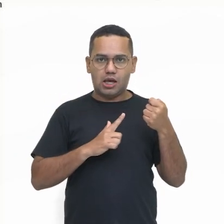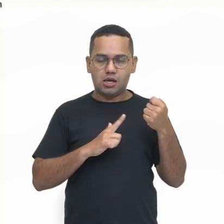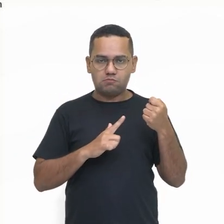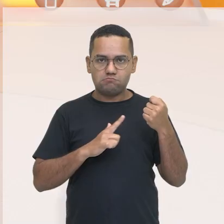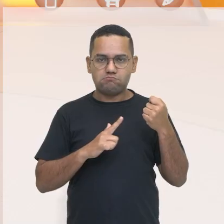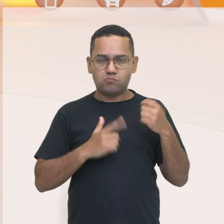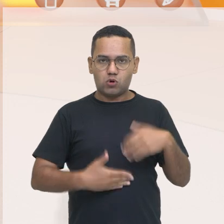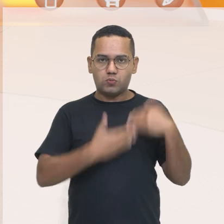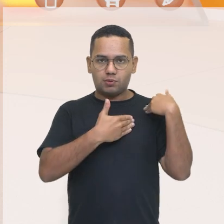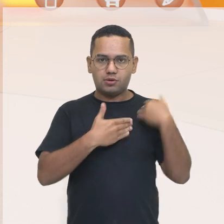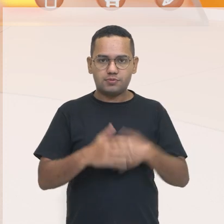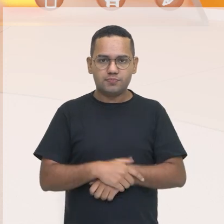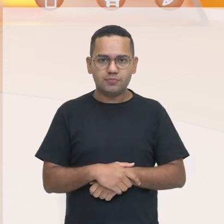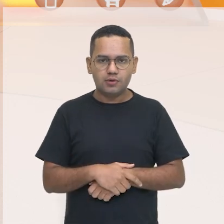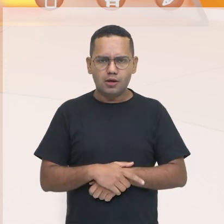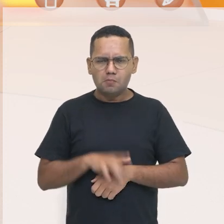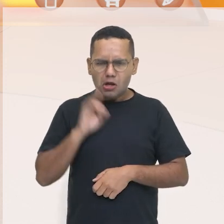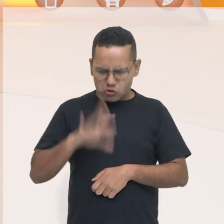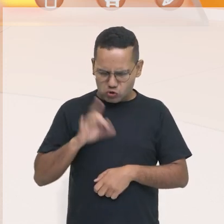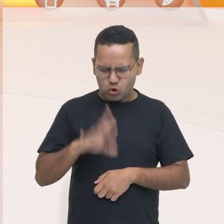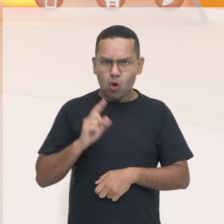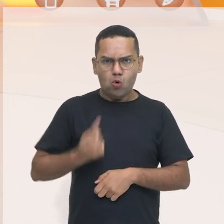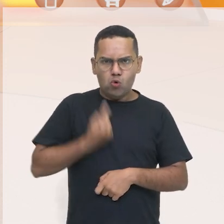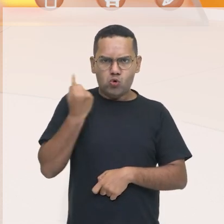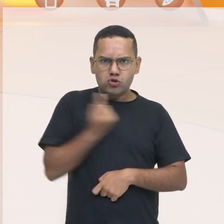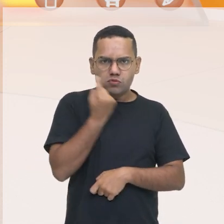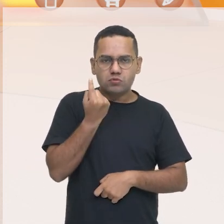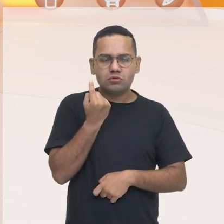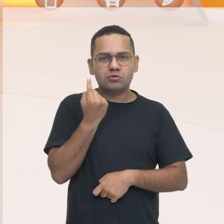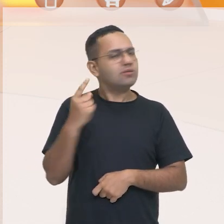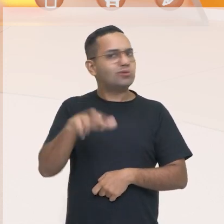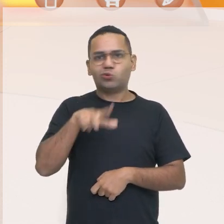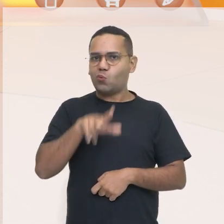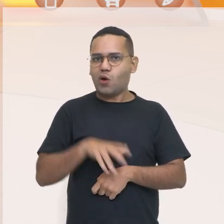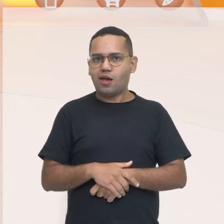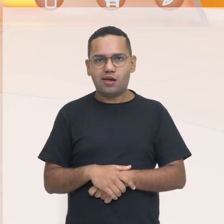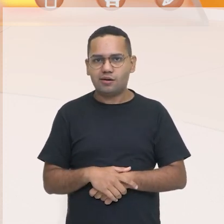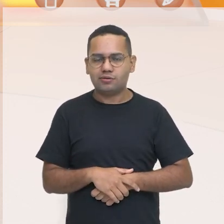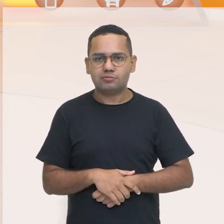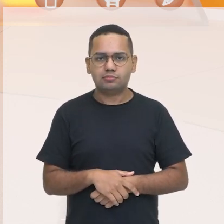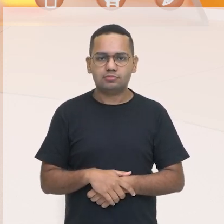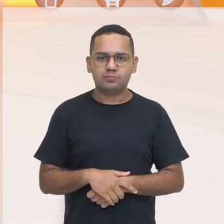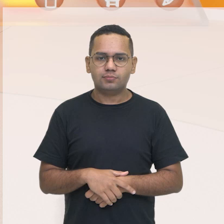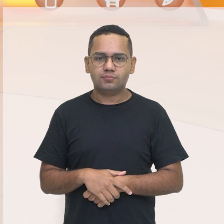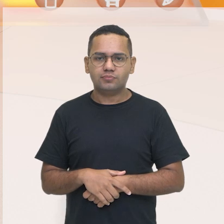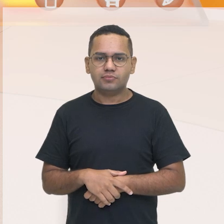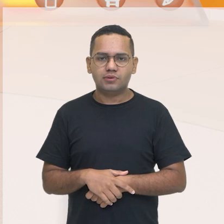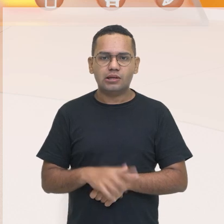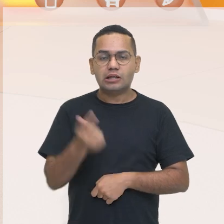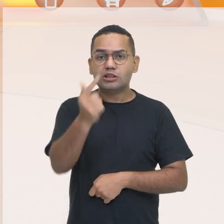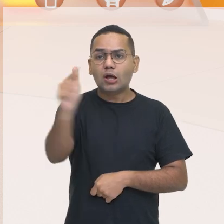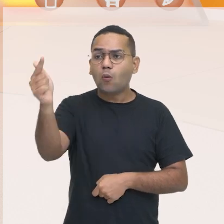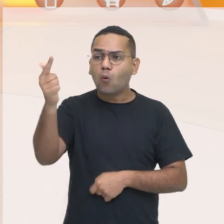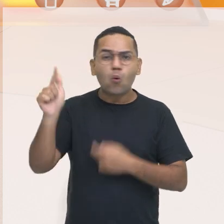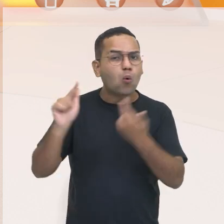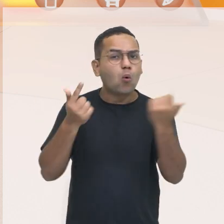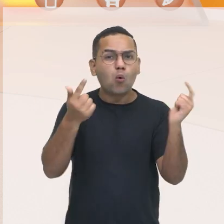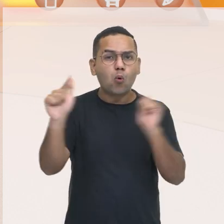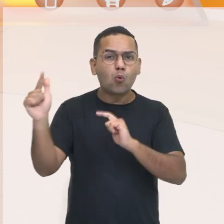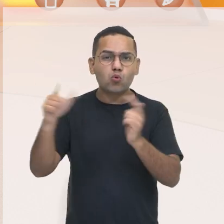desse poder, ele não controla mais esse poder. Por que ele não controla mais? Porque tem uma série